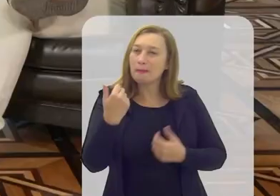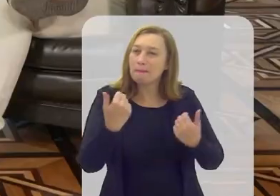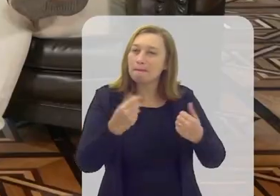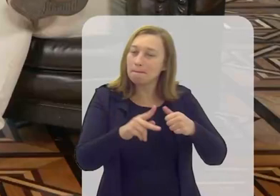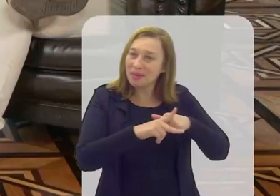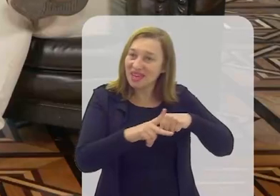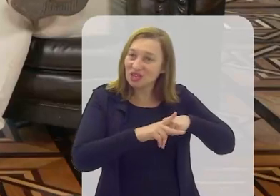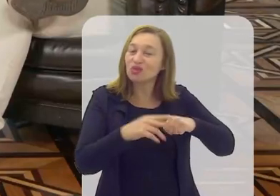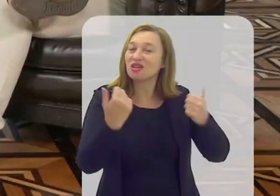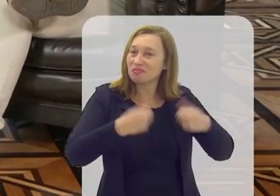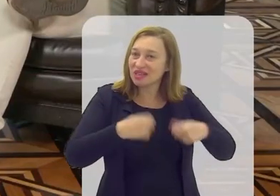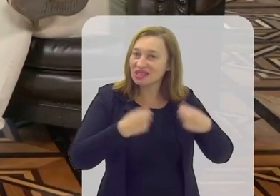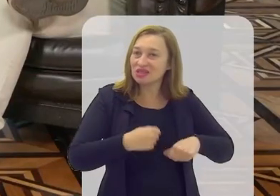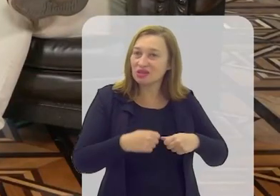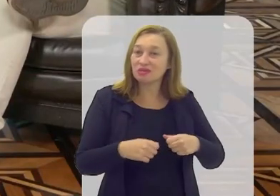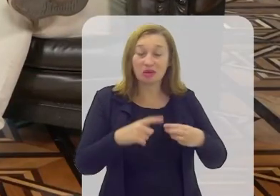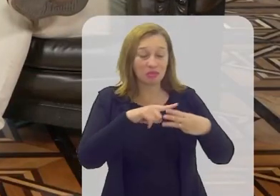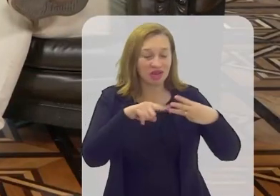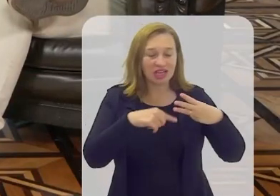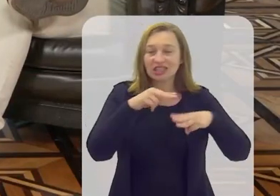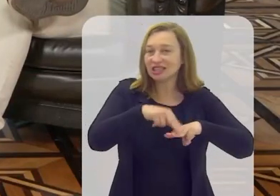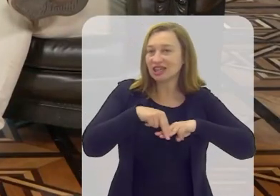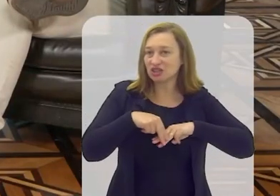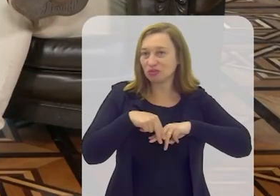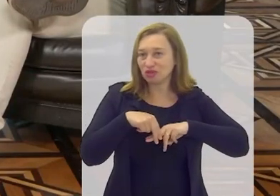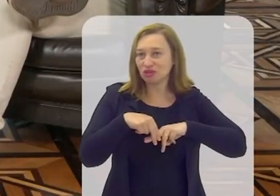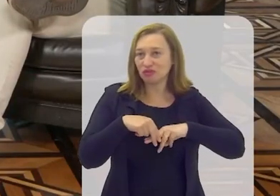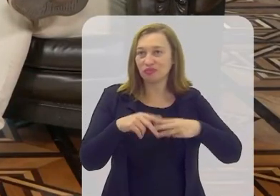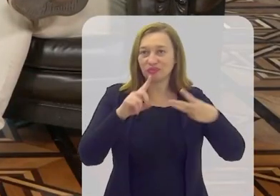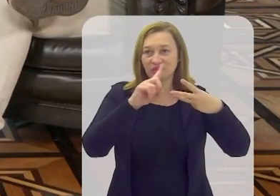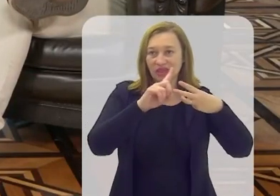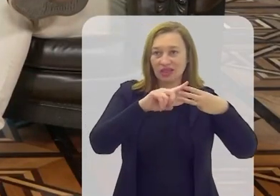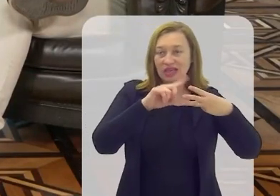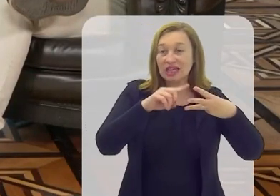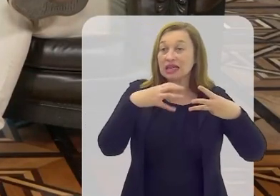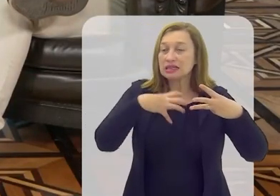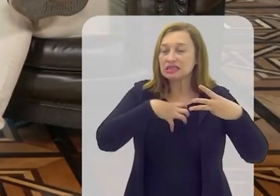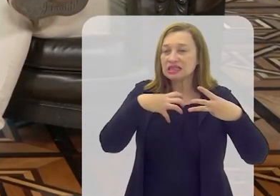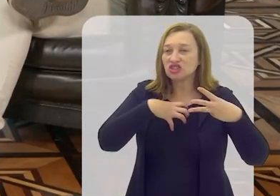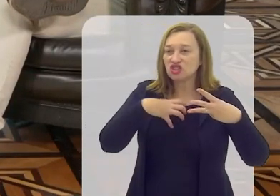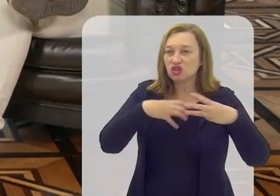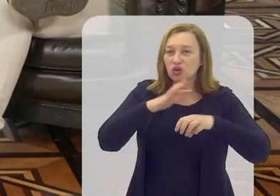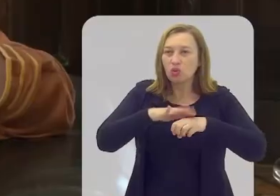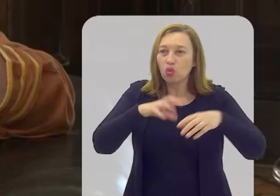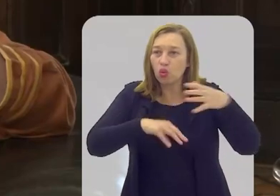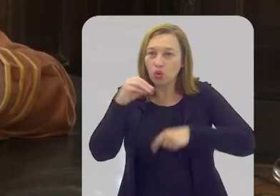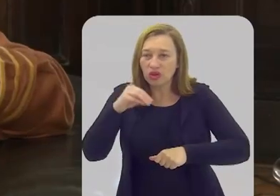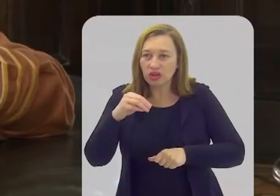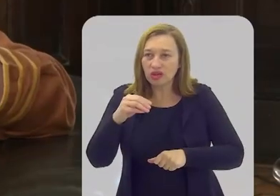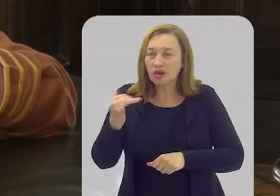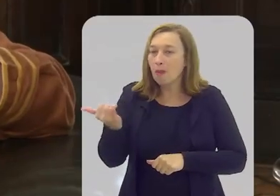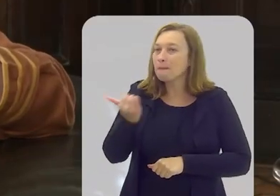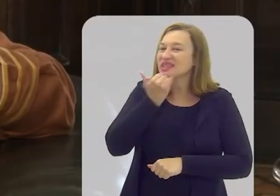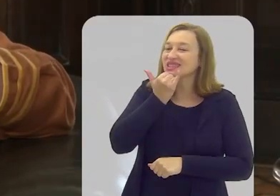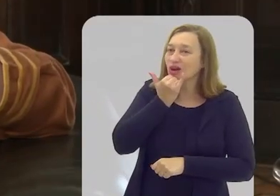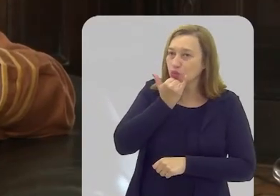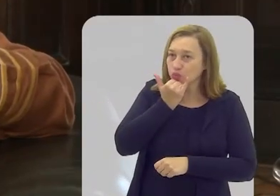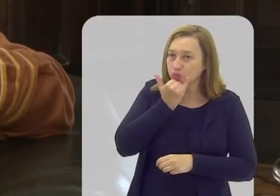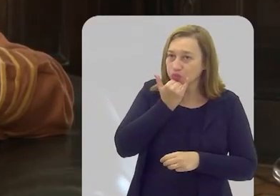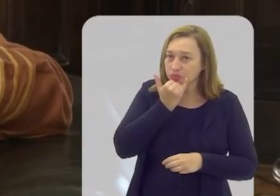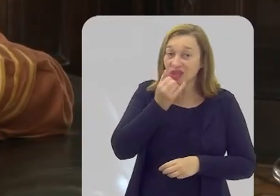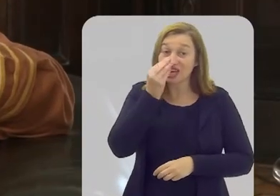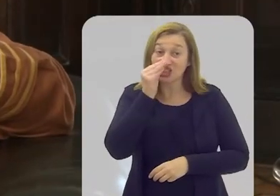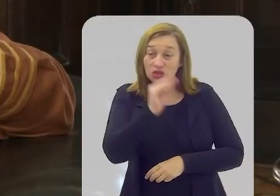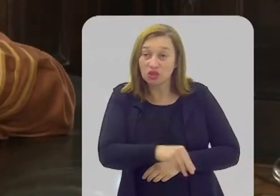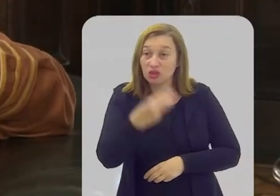caso de Pedro, precisou ser três vezes, por causa de três motivos. Para sentir cura e perdão,